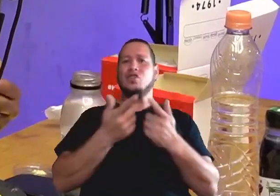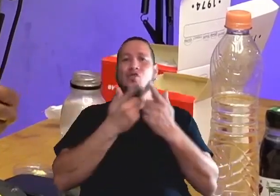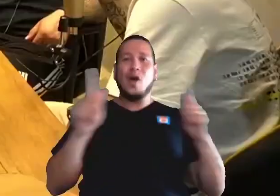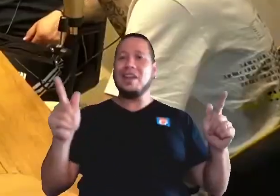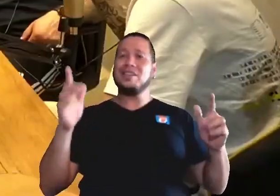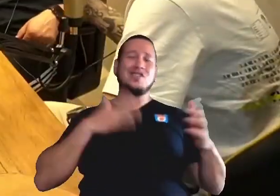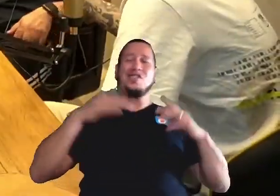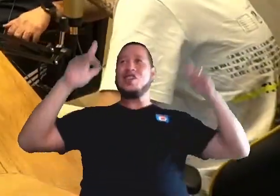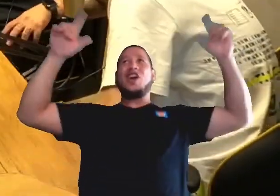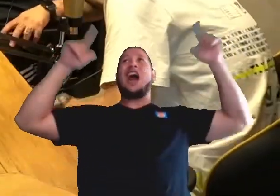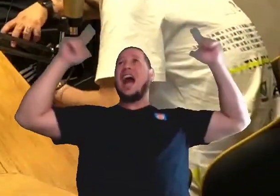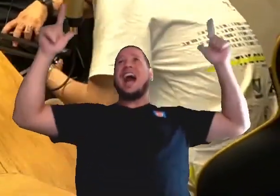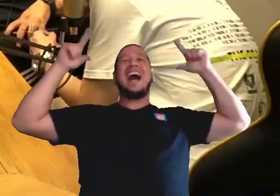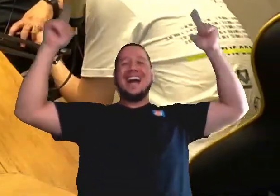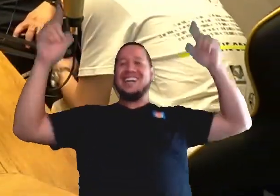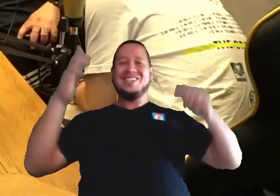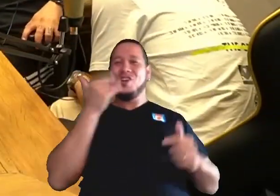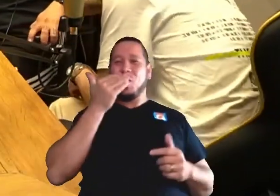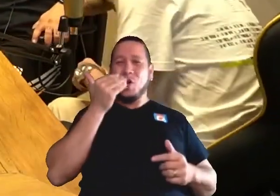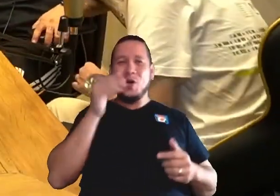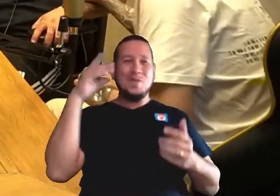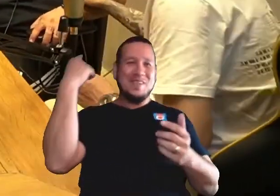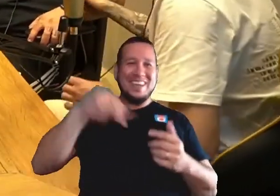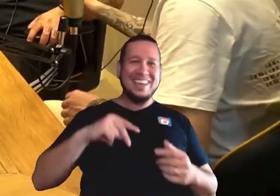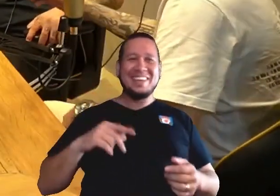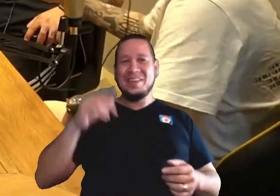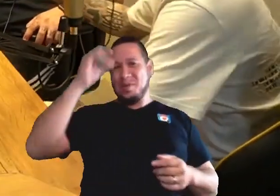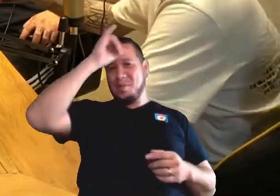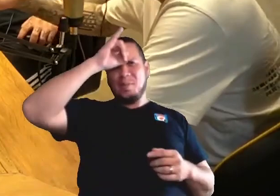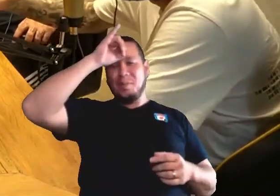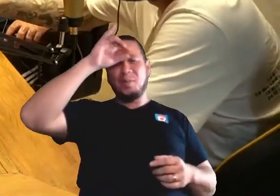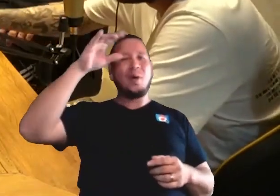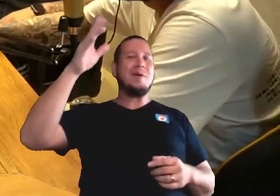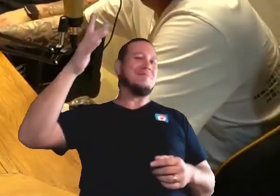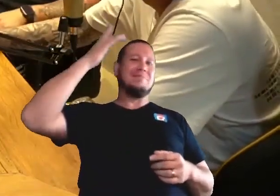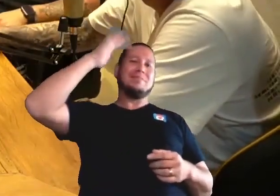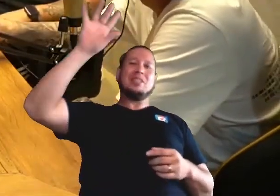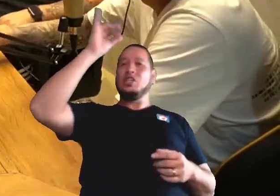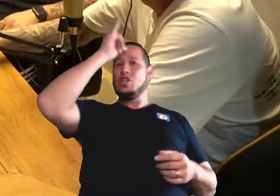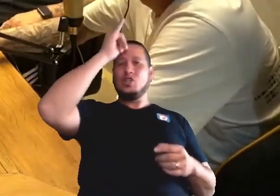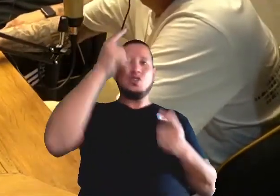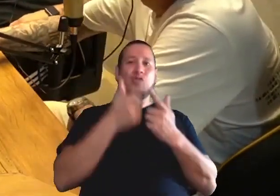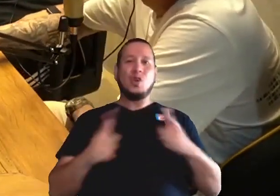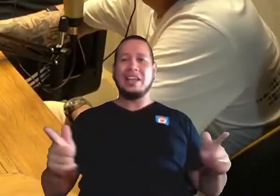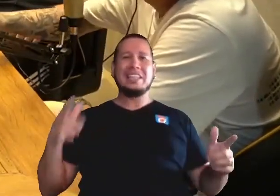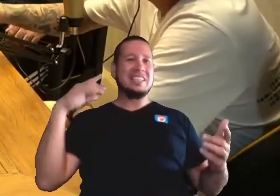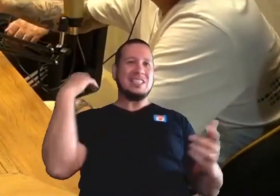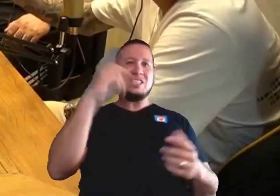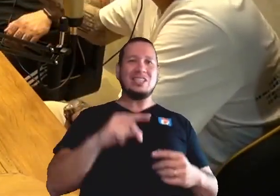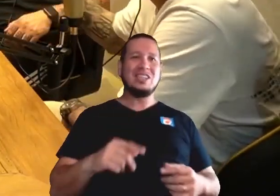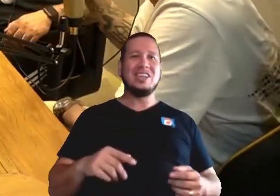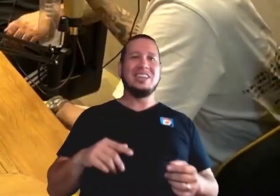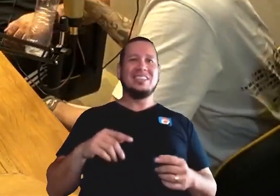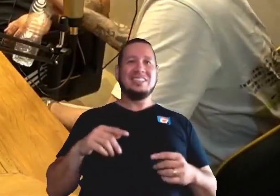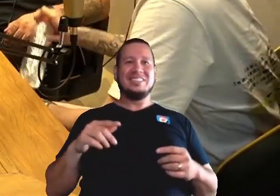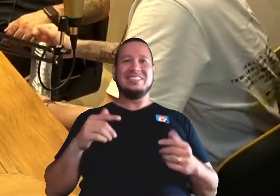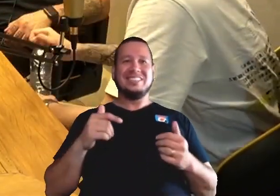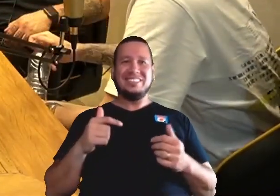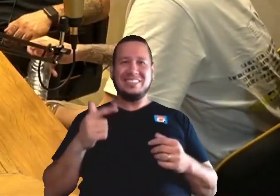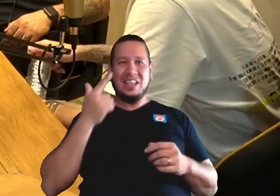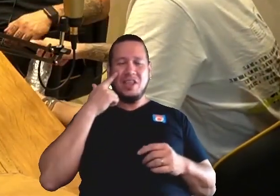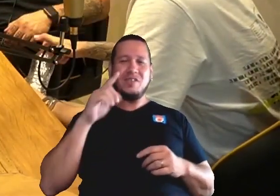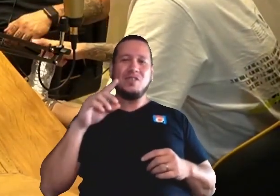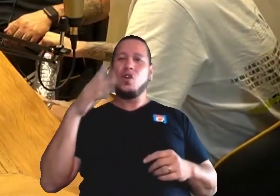Churrascaria mano hahahahaha bobão bobão Churrascaria que não sei o que pai eu falei nossa